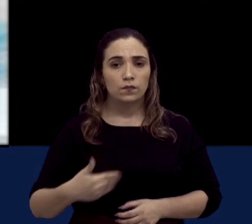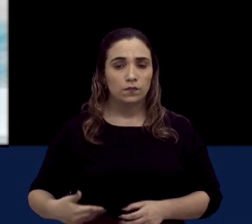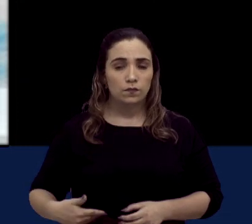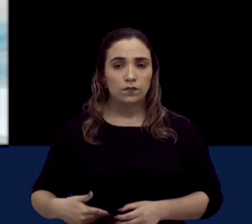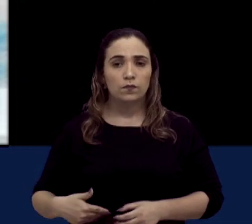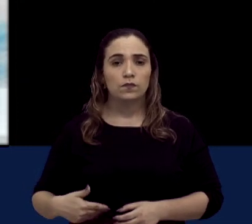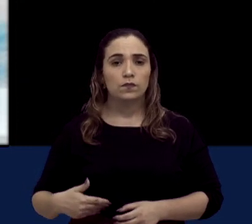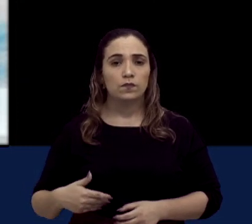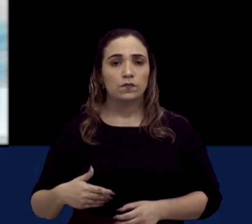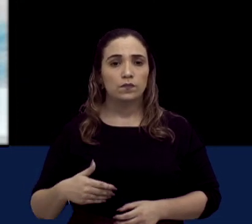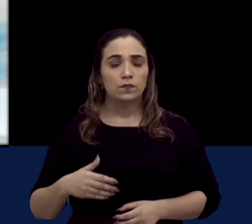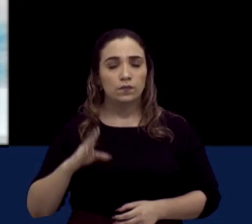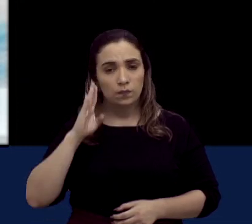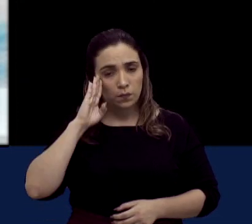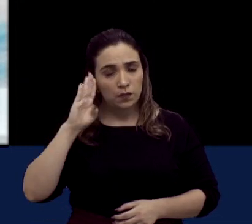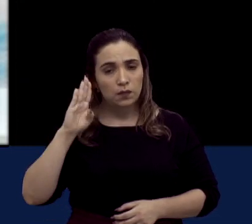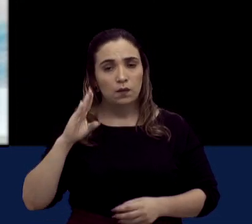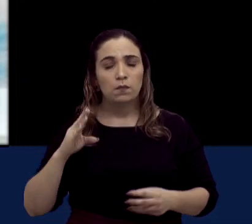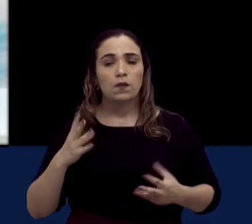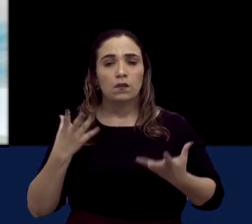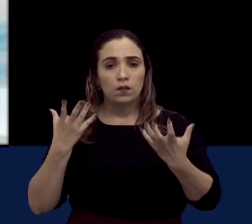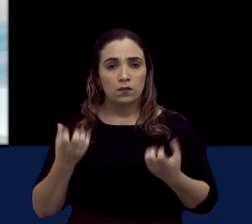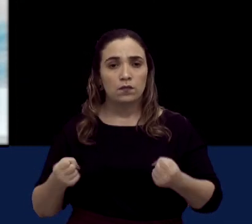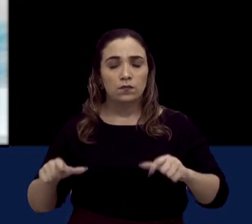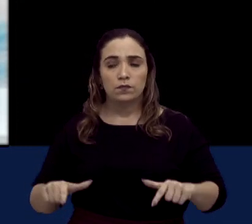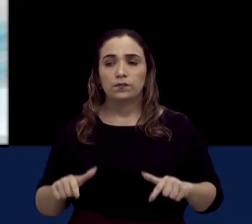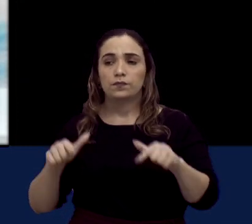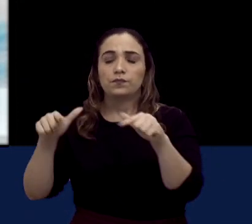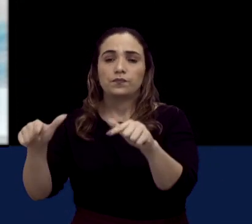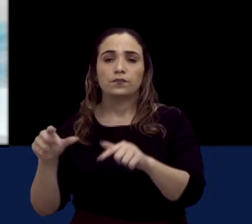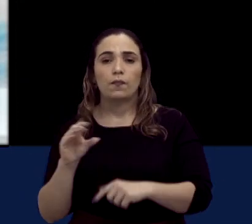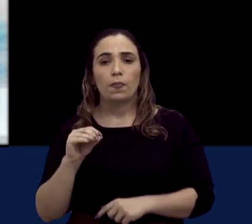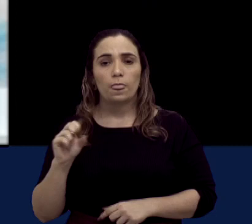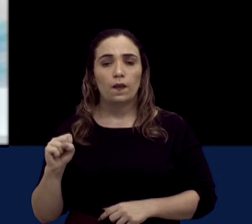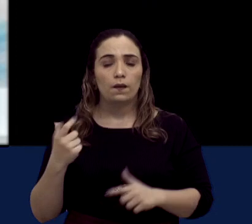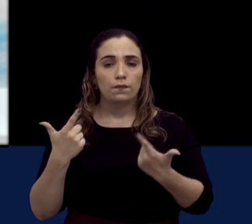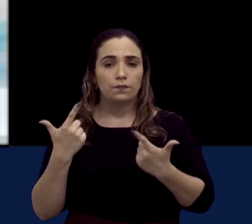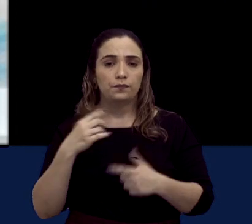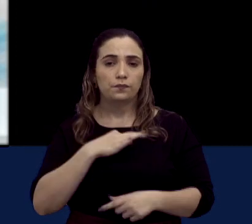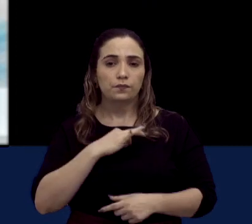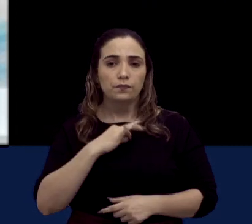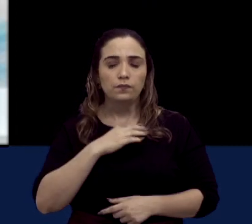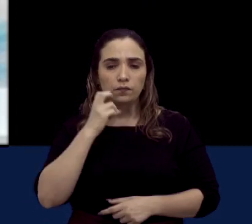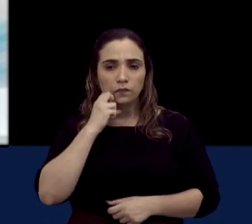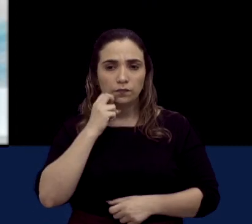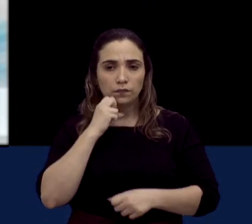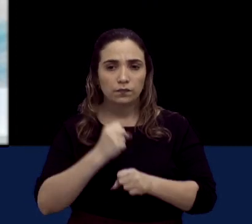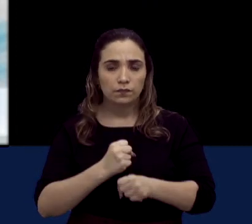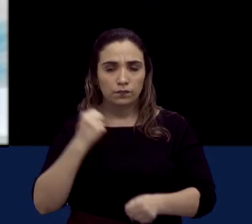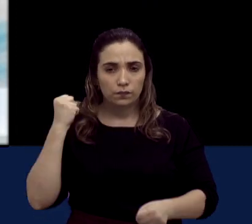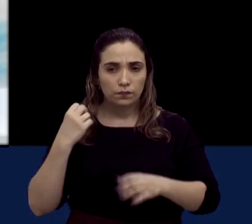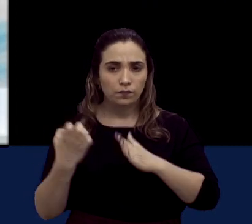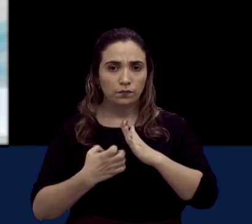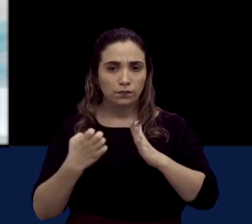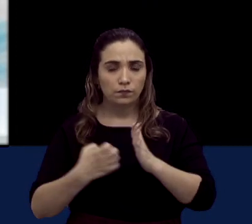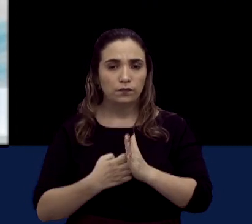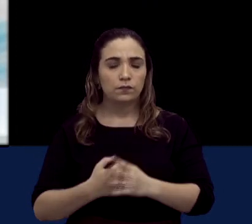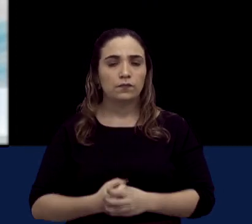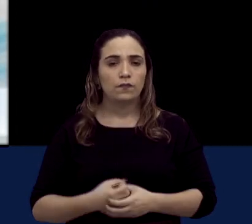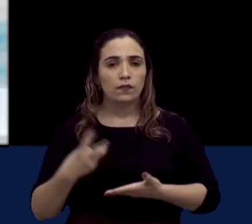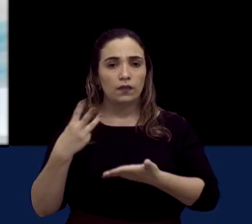direito privado, sem fins lucrativos, que fazem parte do chamado terceiro setor. Ela